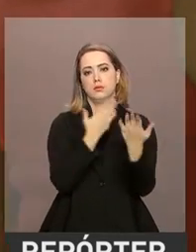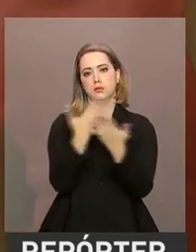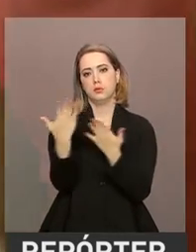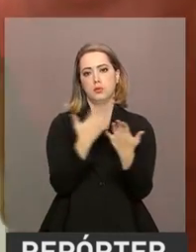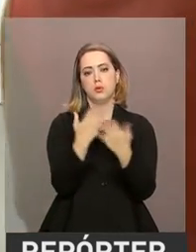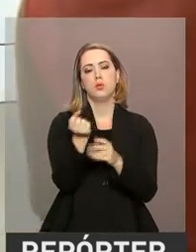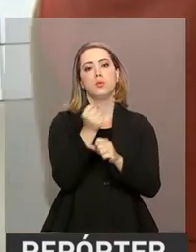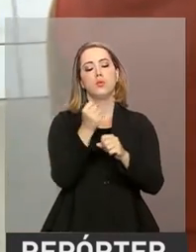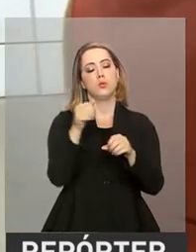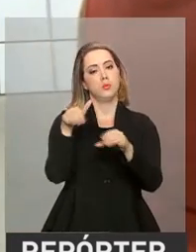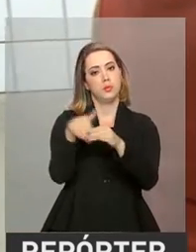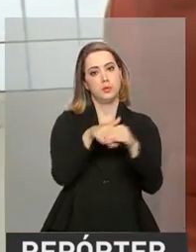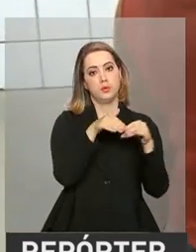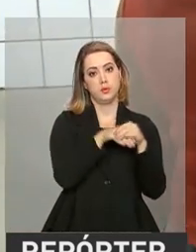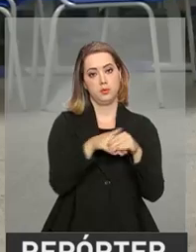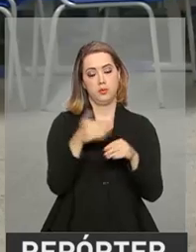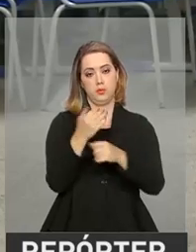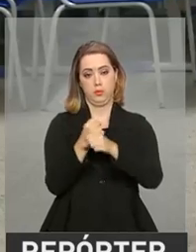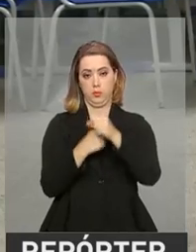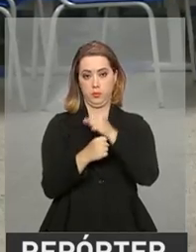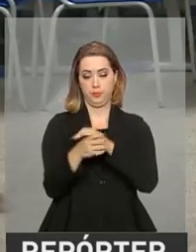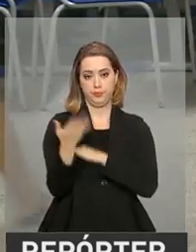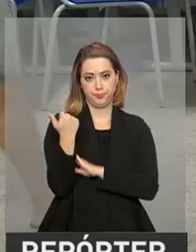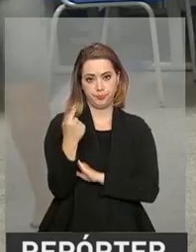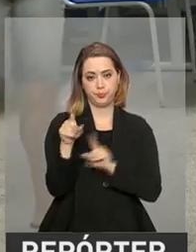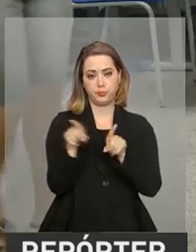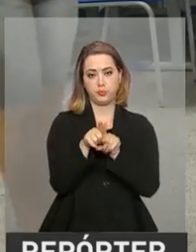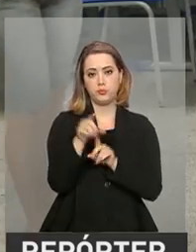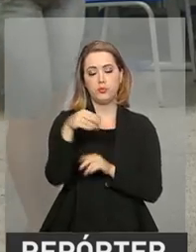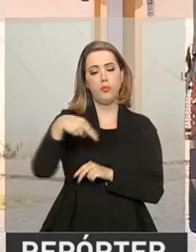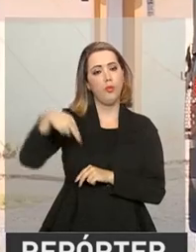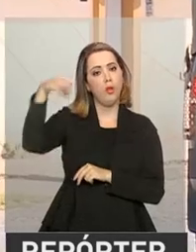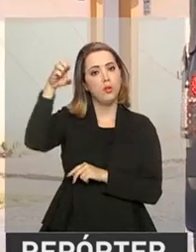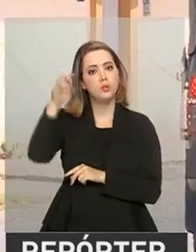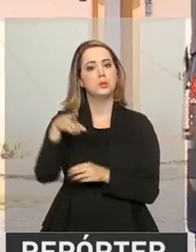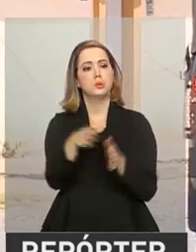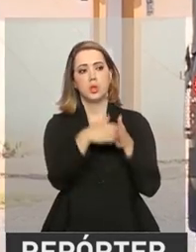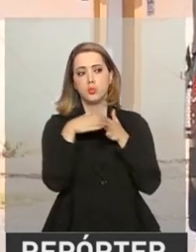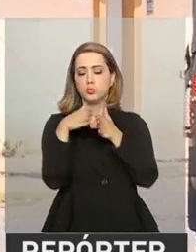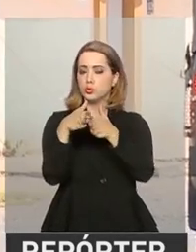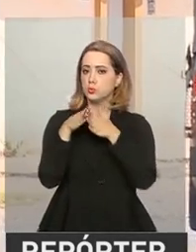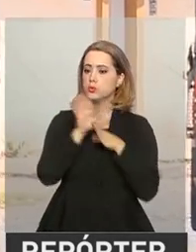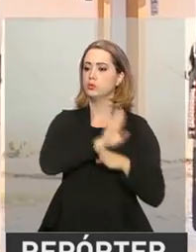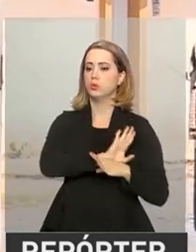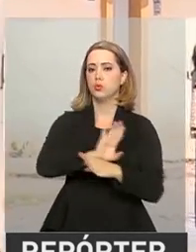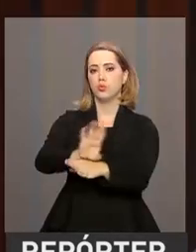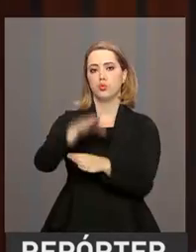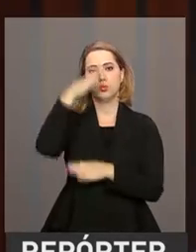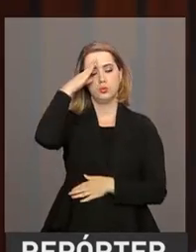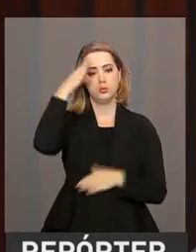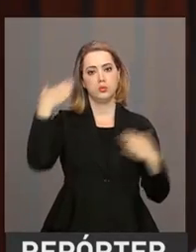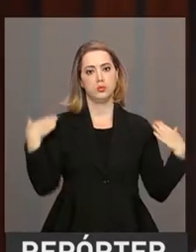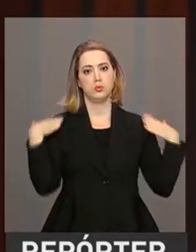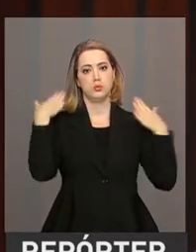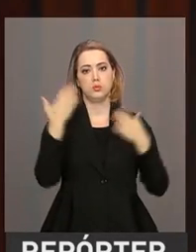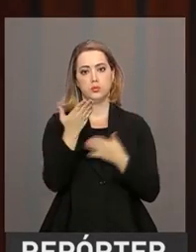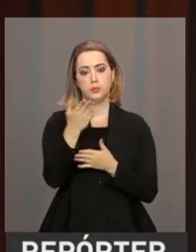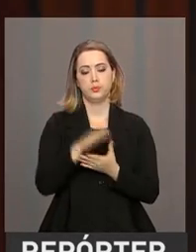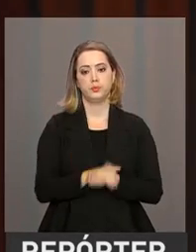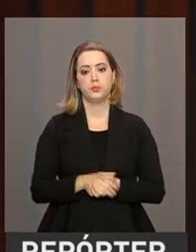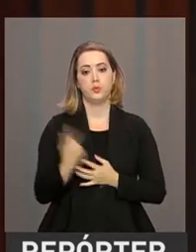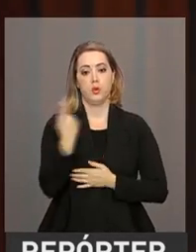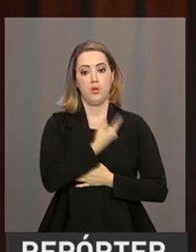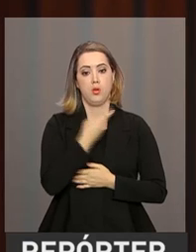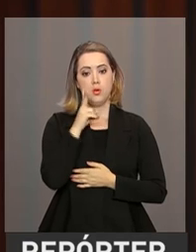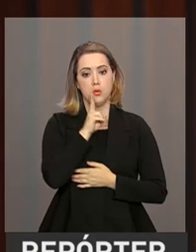eleições municipais de 2012. O Nordeste foi a região que mais solicitou o apoio das Forças Armadas. Incidentes